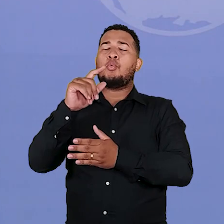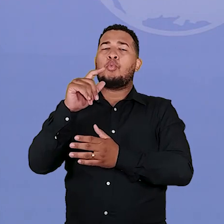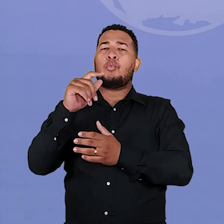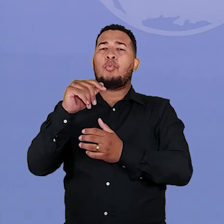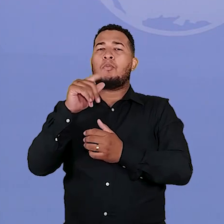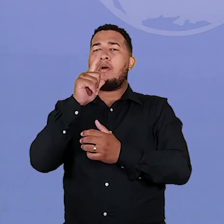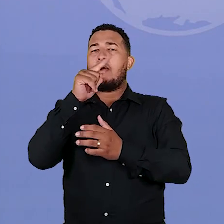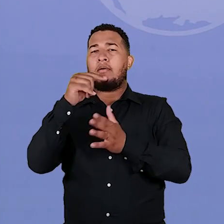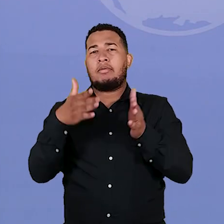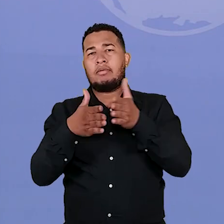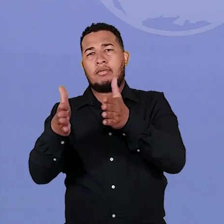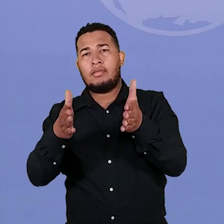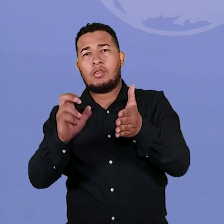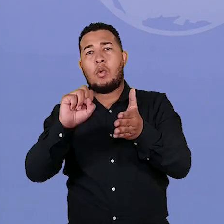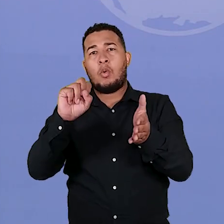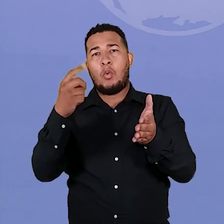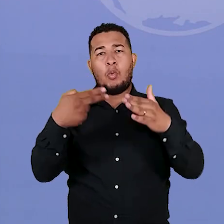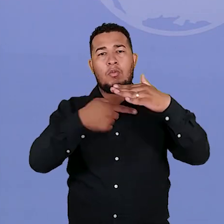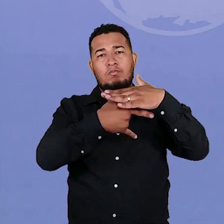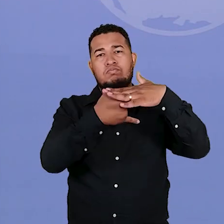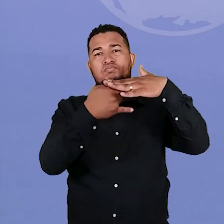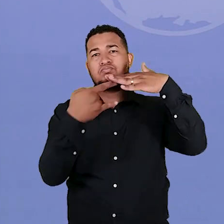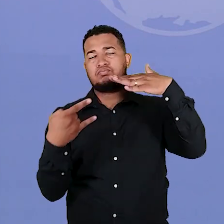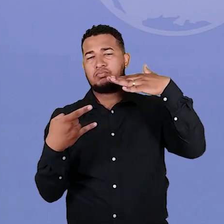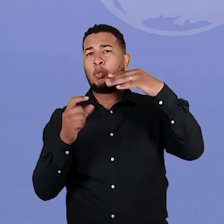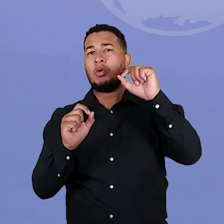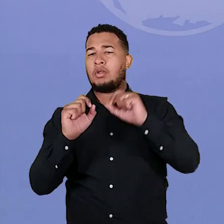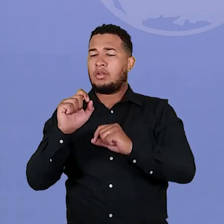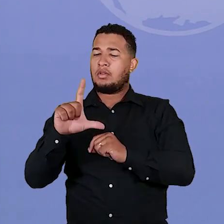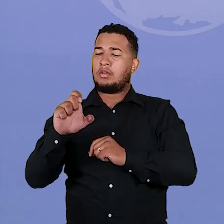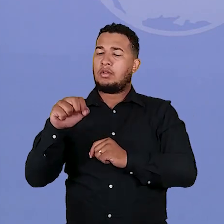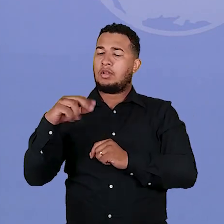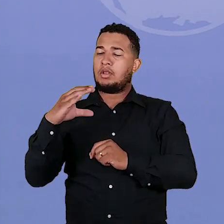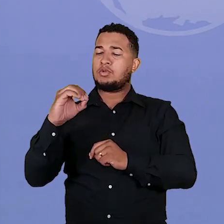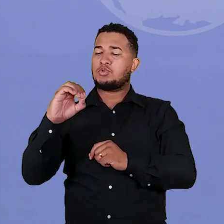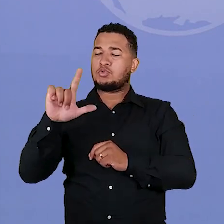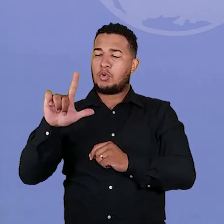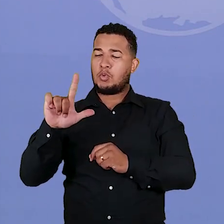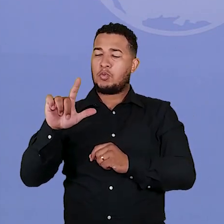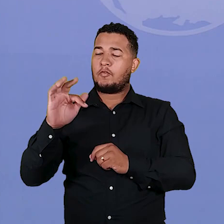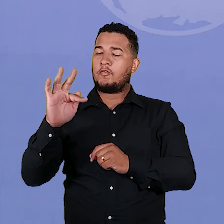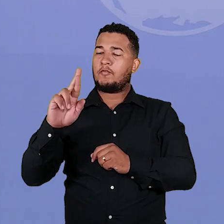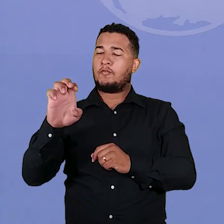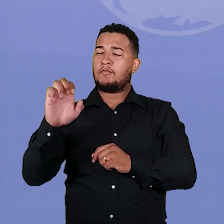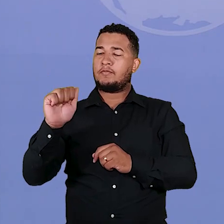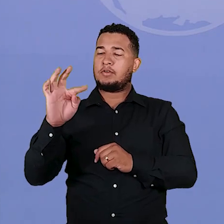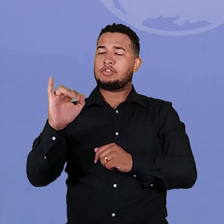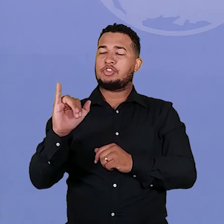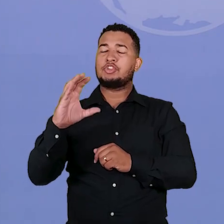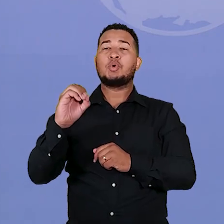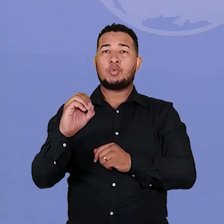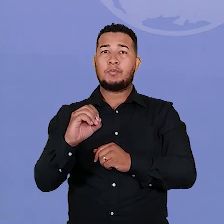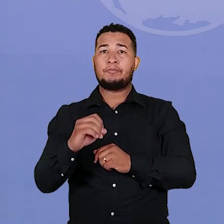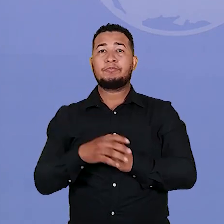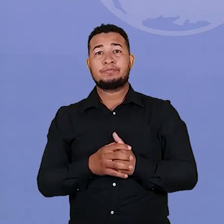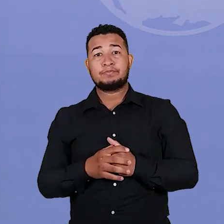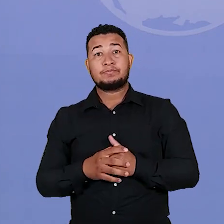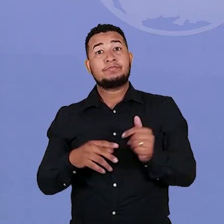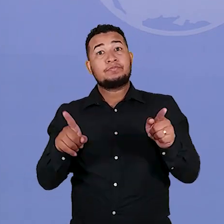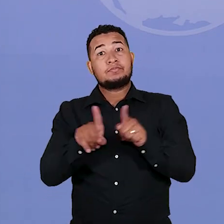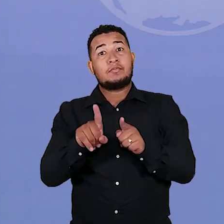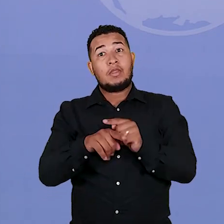o rio ou o lençol freático que está ali naquele local. Então, pode aumentar ou diminuir também o pH dos rios ou lençol